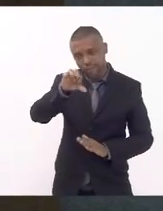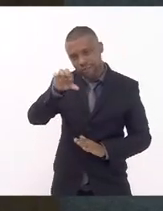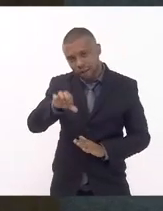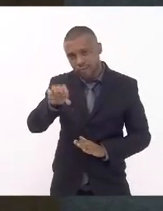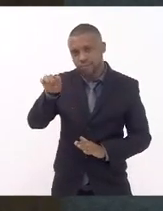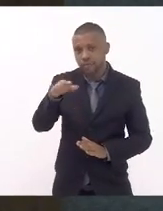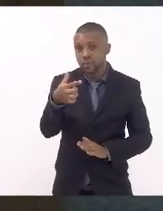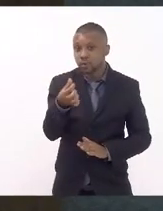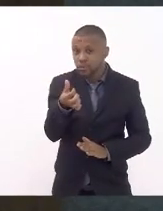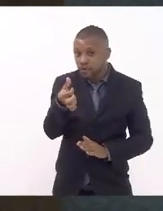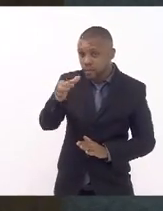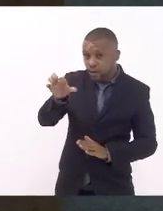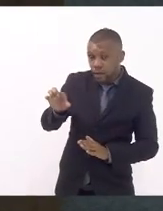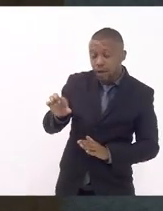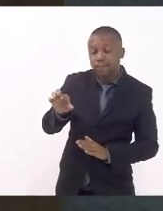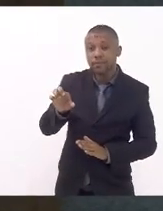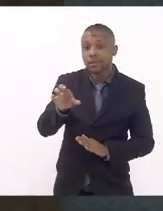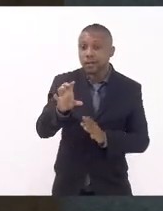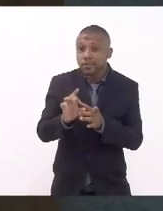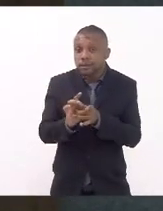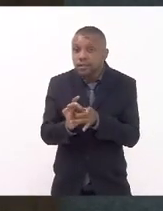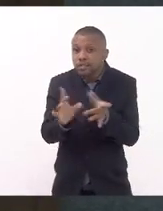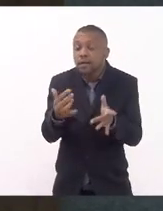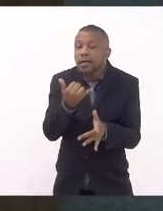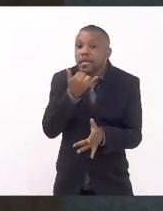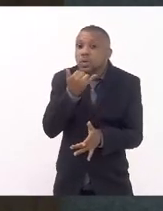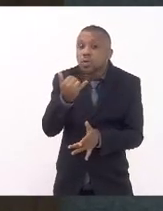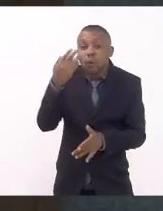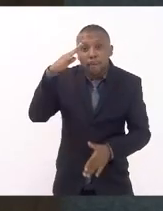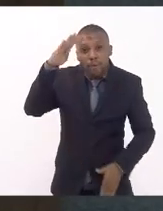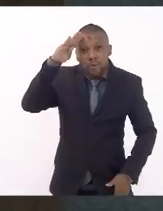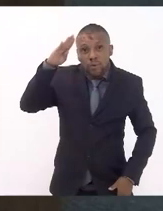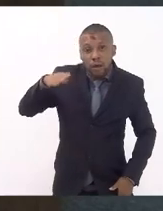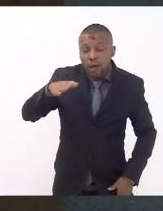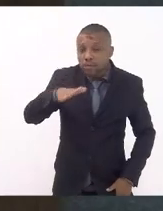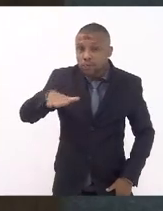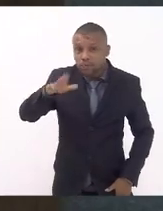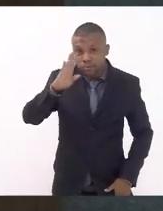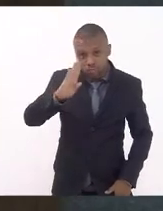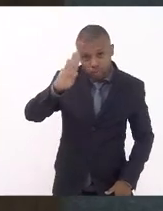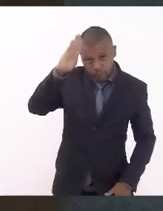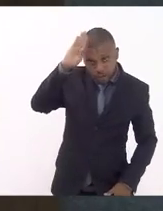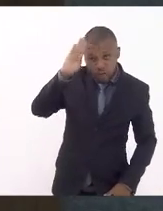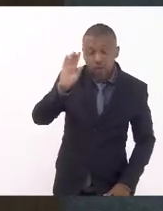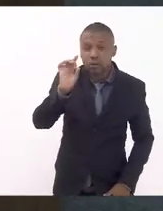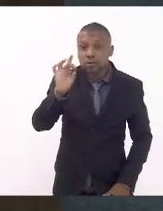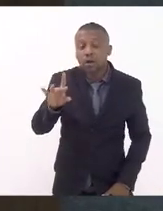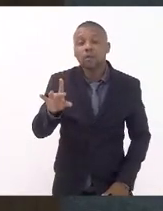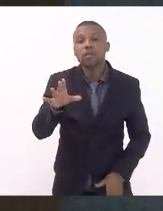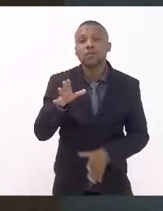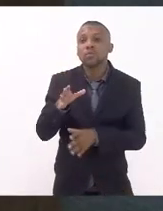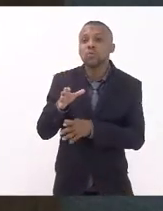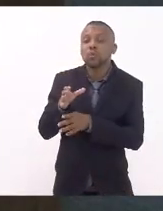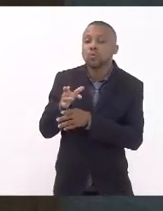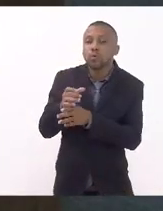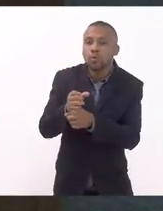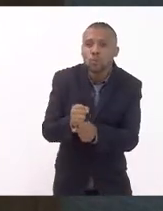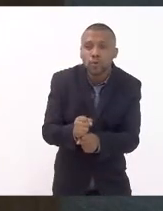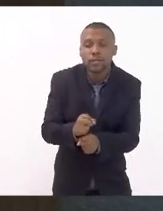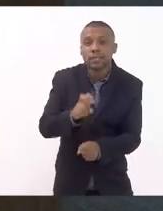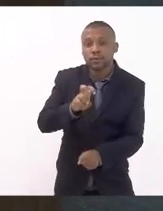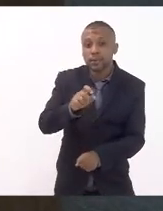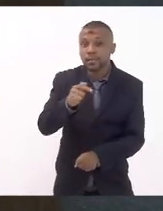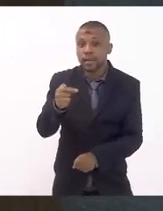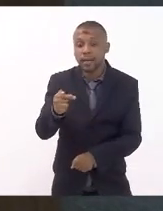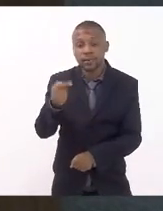de 2019, que concede anistia aos militares do Corpo de Bombeiros, são apenas 57